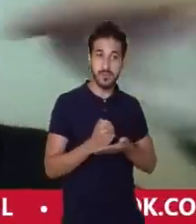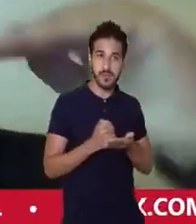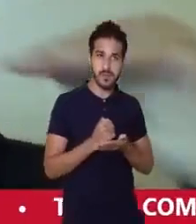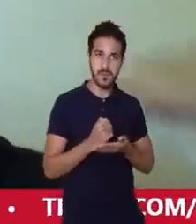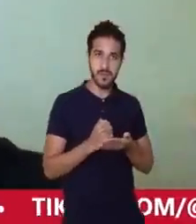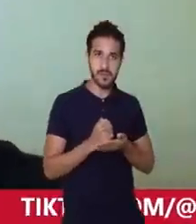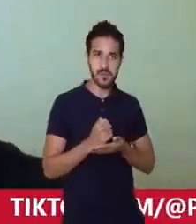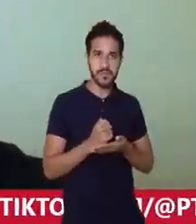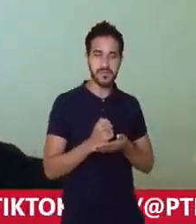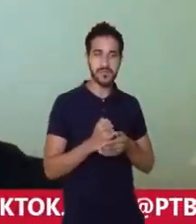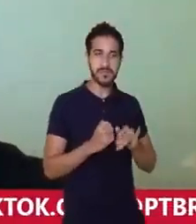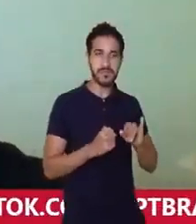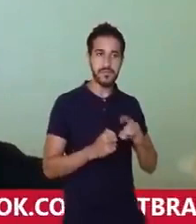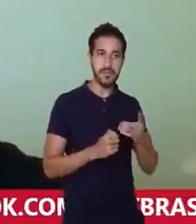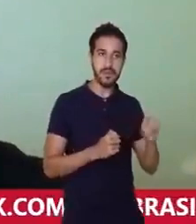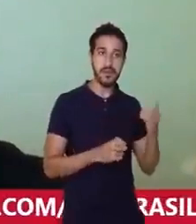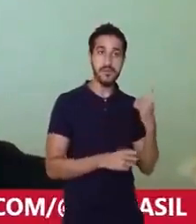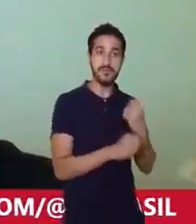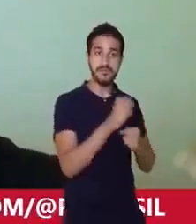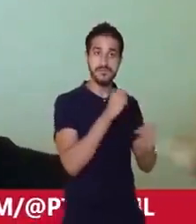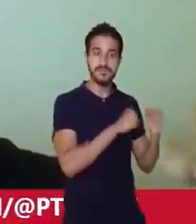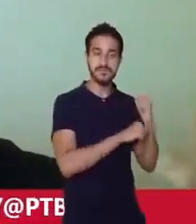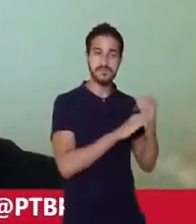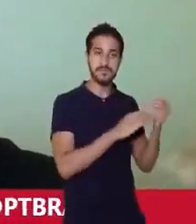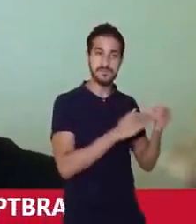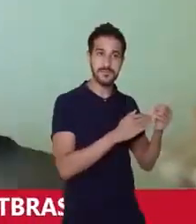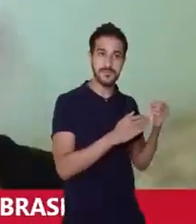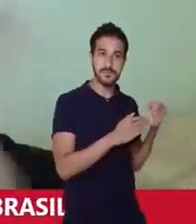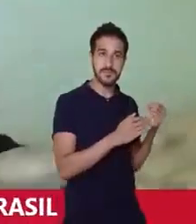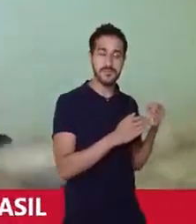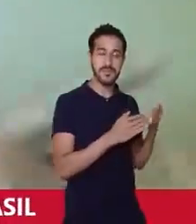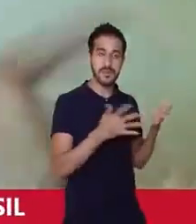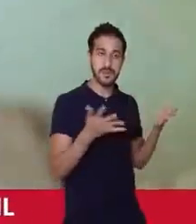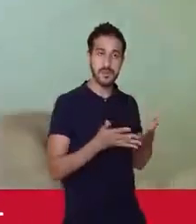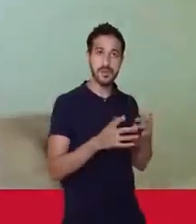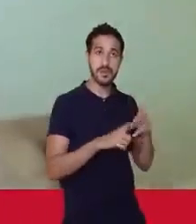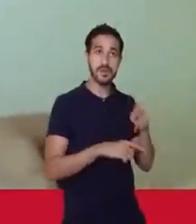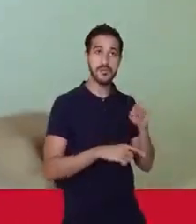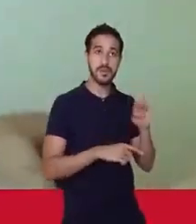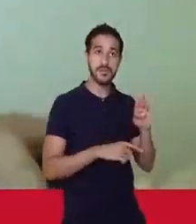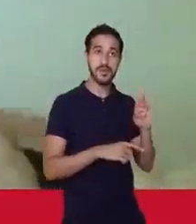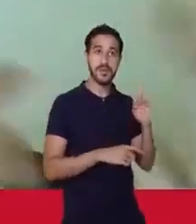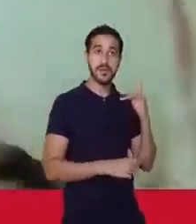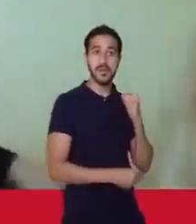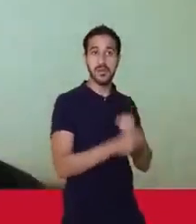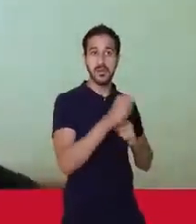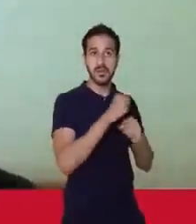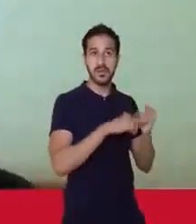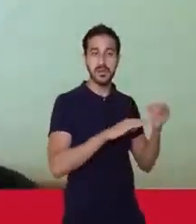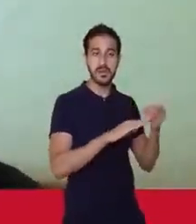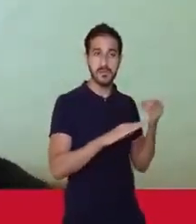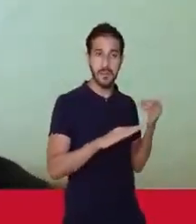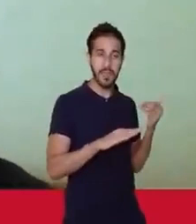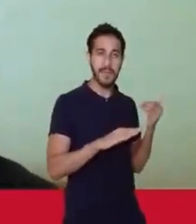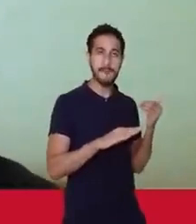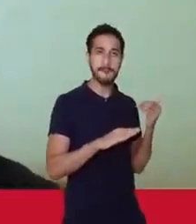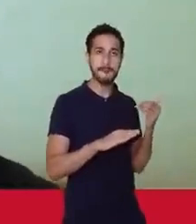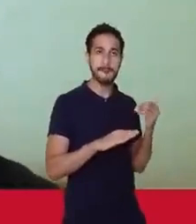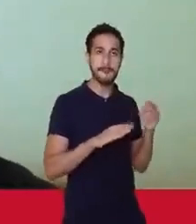mínimo da inflação do ano anterior, ou do ano presente, e o PIB do ano anterior. Com